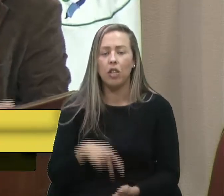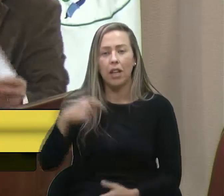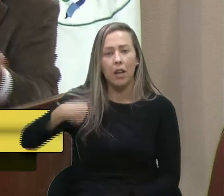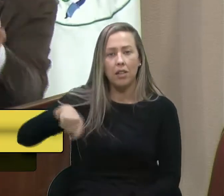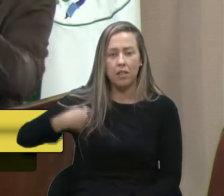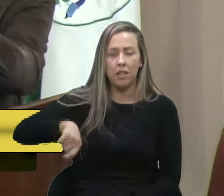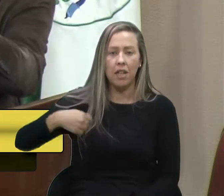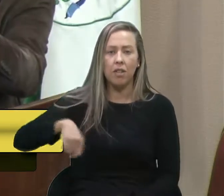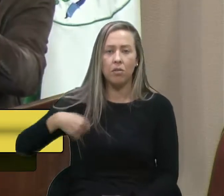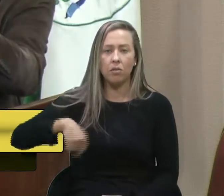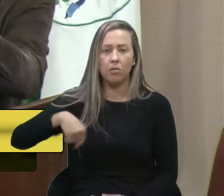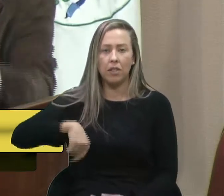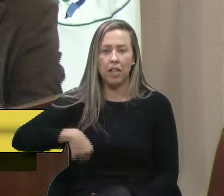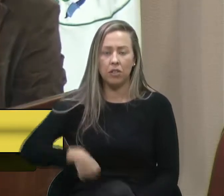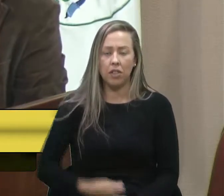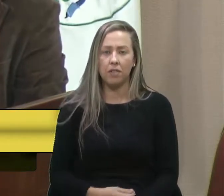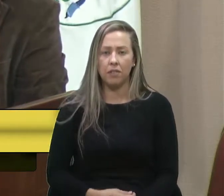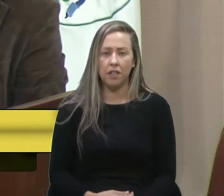precisamos esconder.